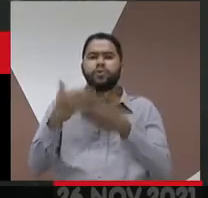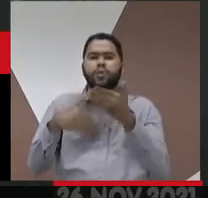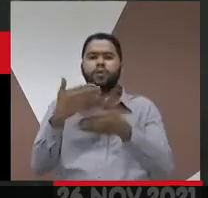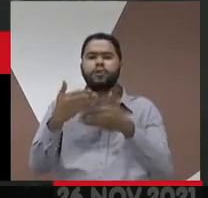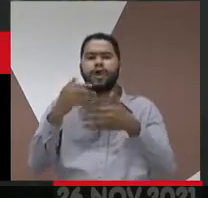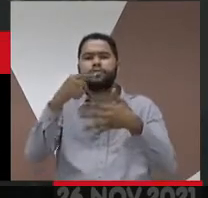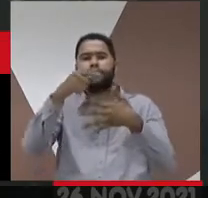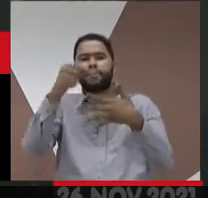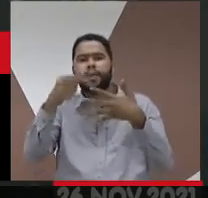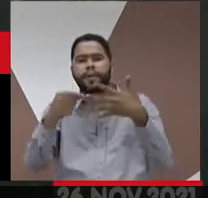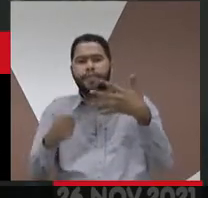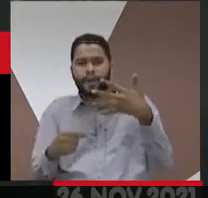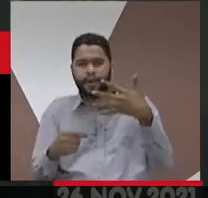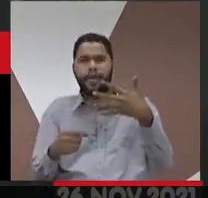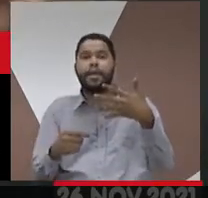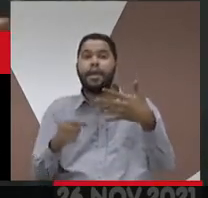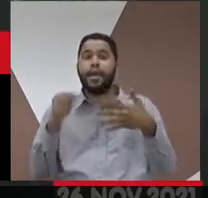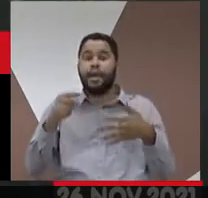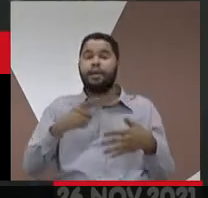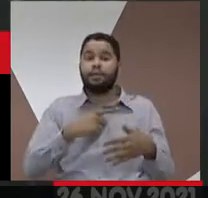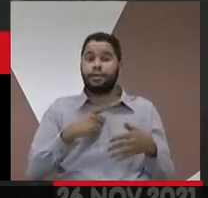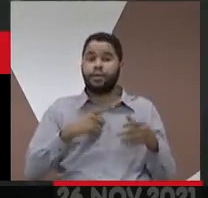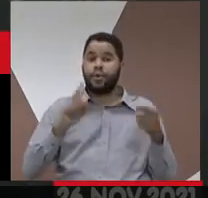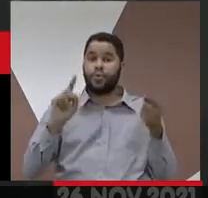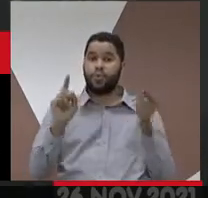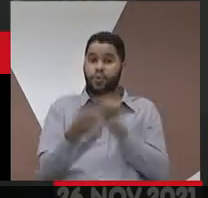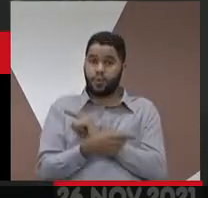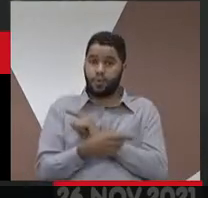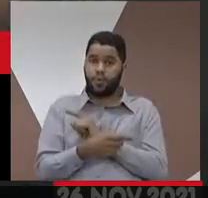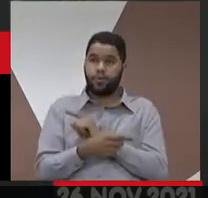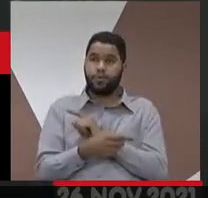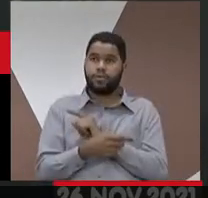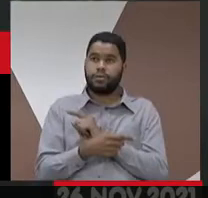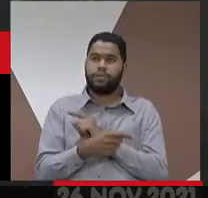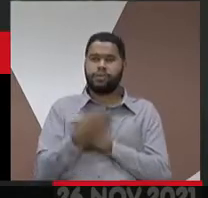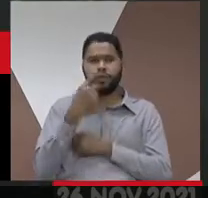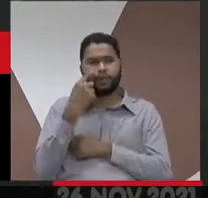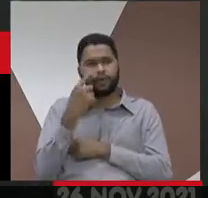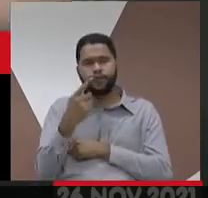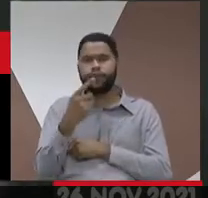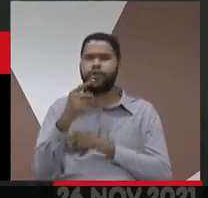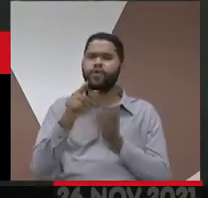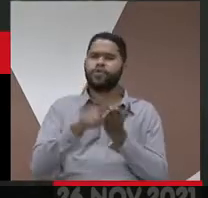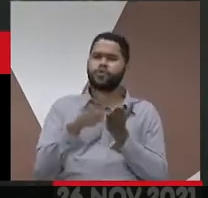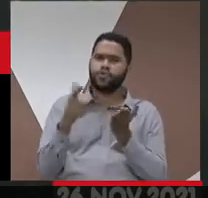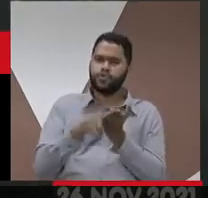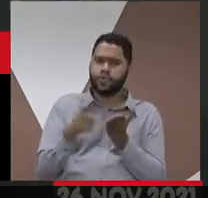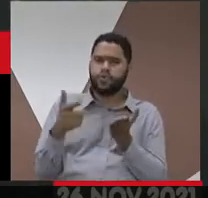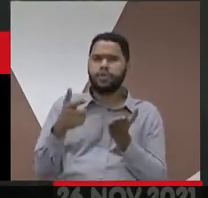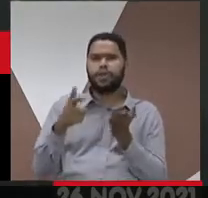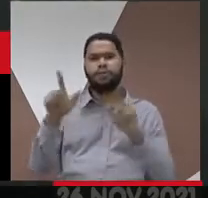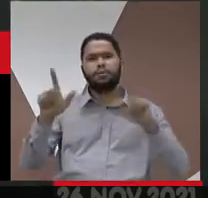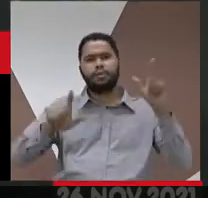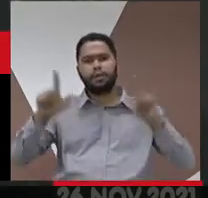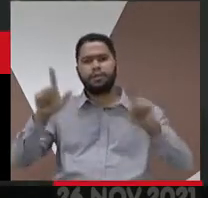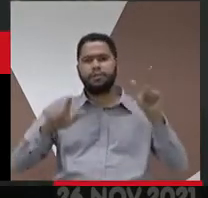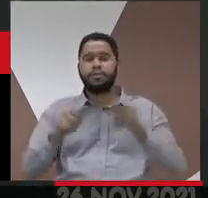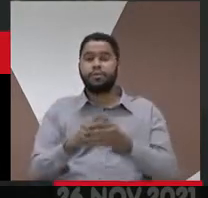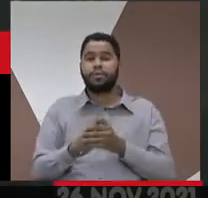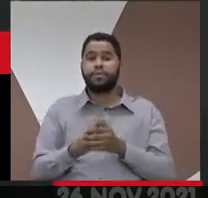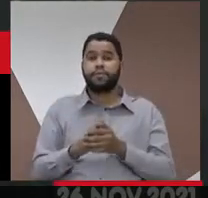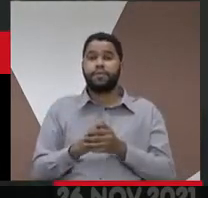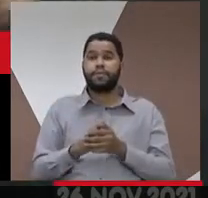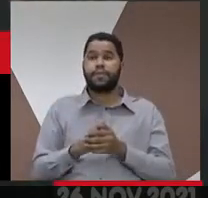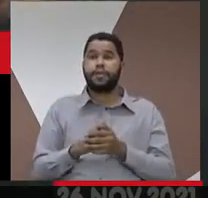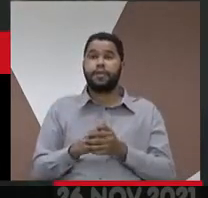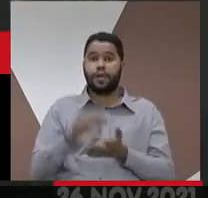licenciamento. E nessa plataforma, ao contrário dos traçados que a gente vê nos jornais e nas televisões, nessa plataforma,